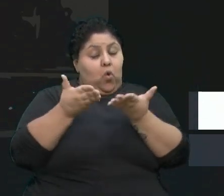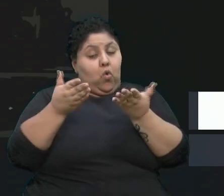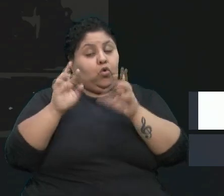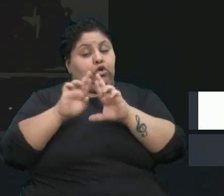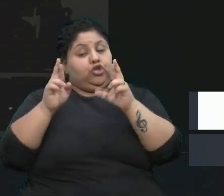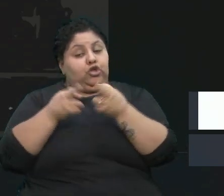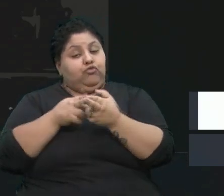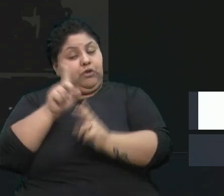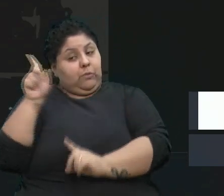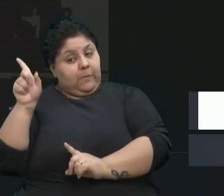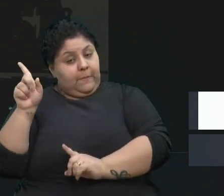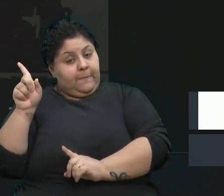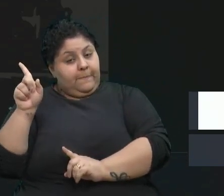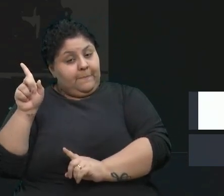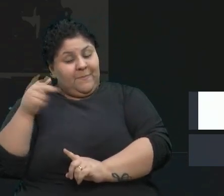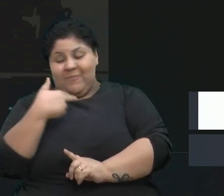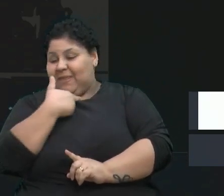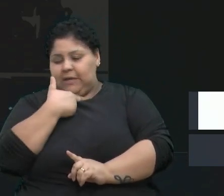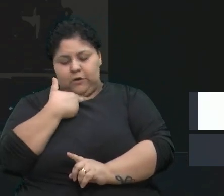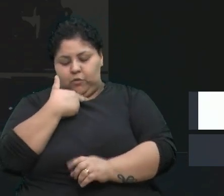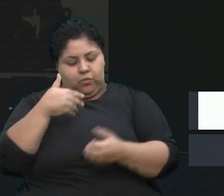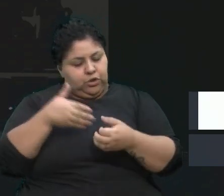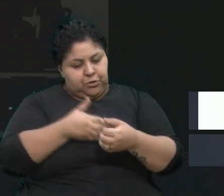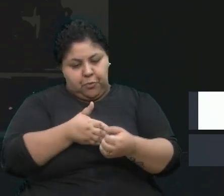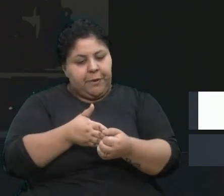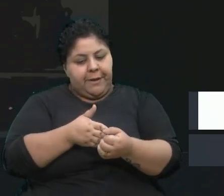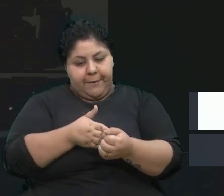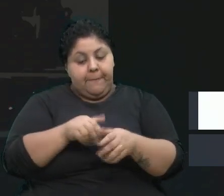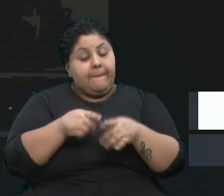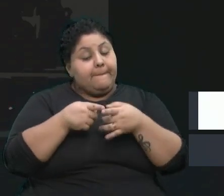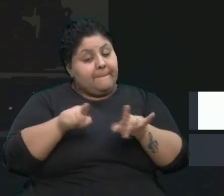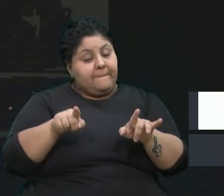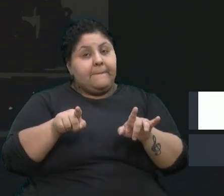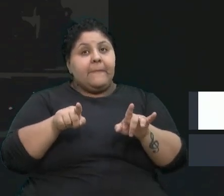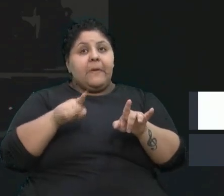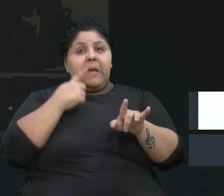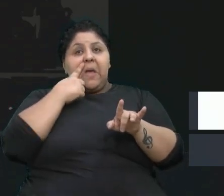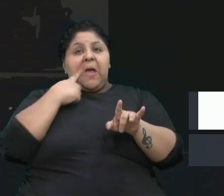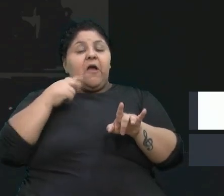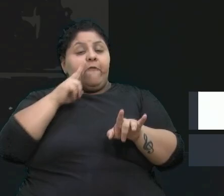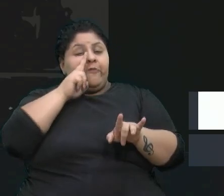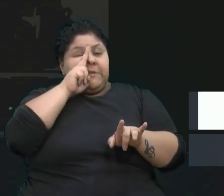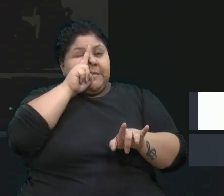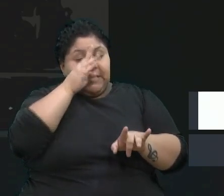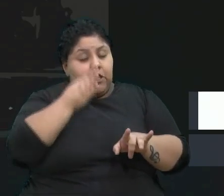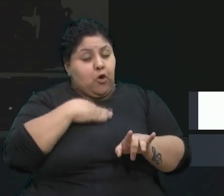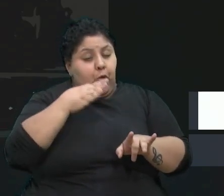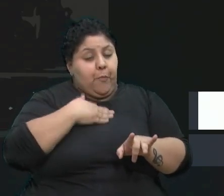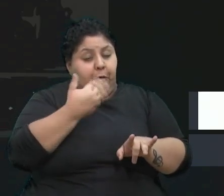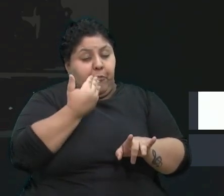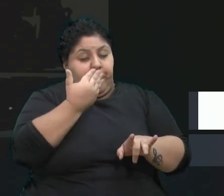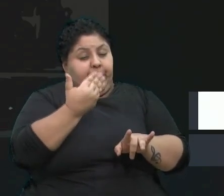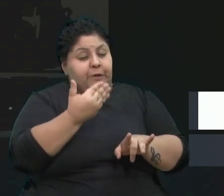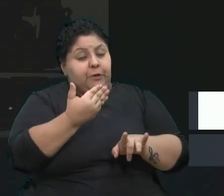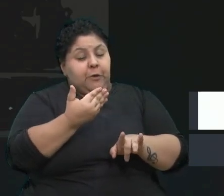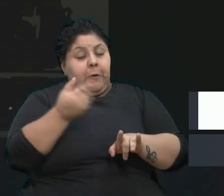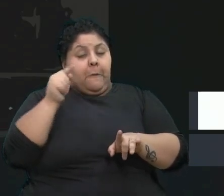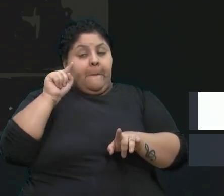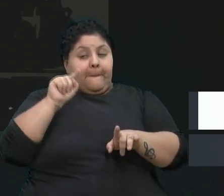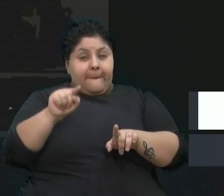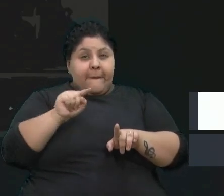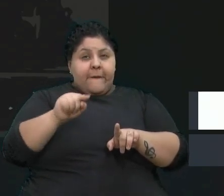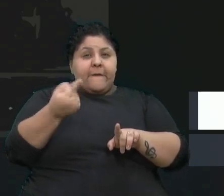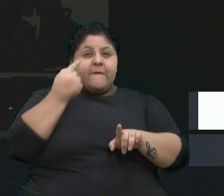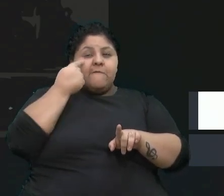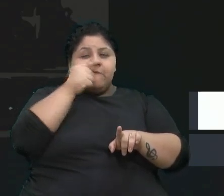lá, eu não pude acompanhá-los, mas reforcei o meu pedido para que eles vejam